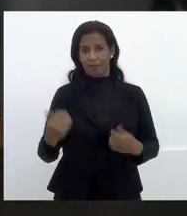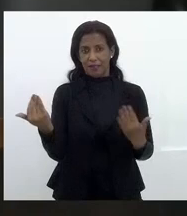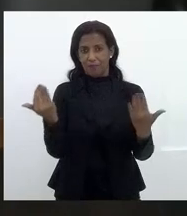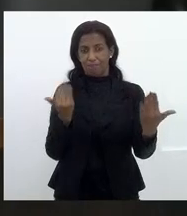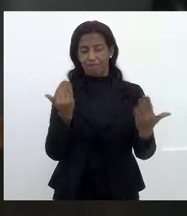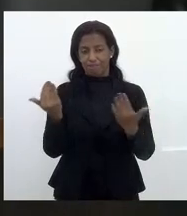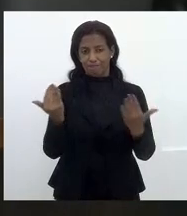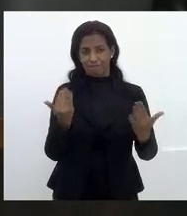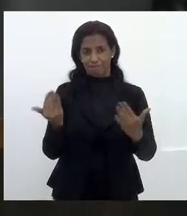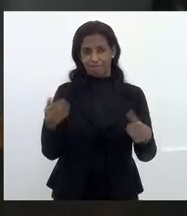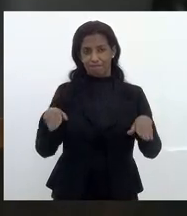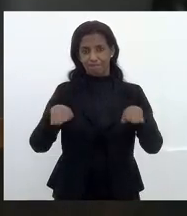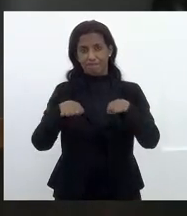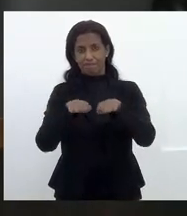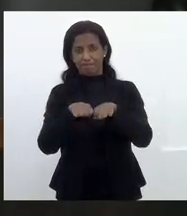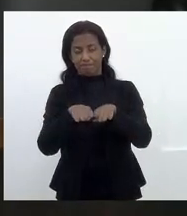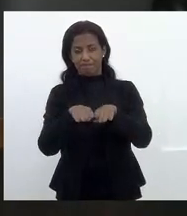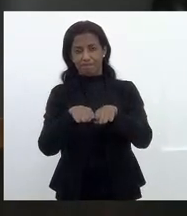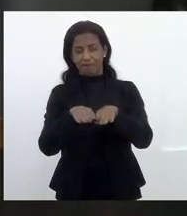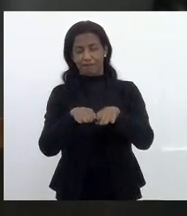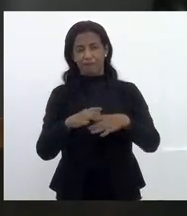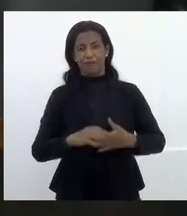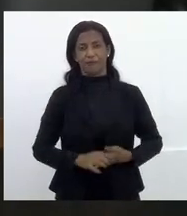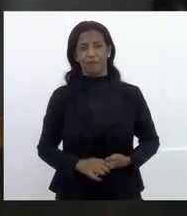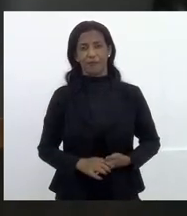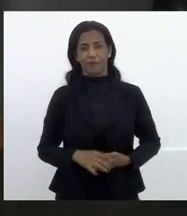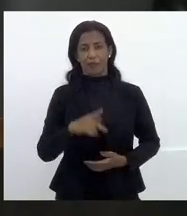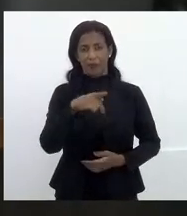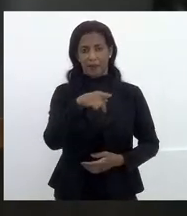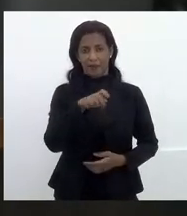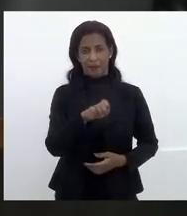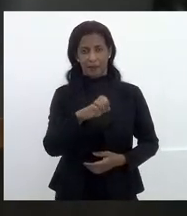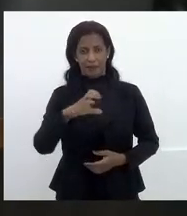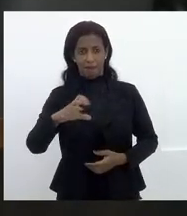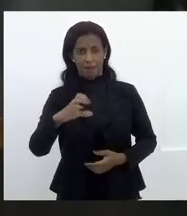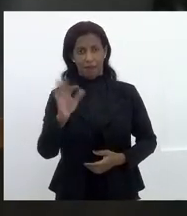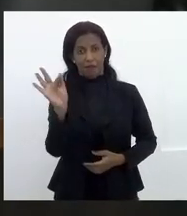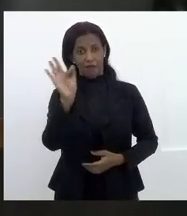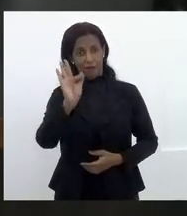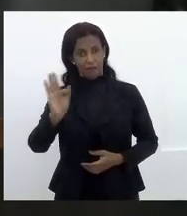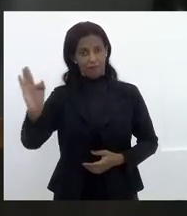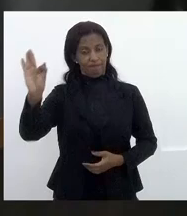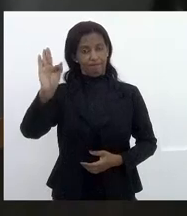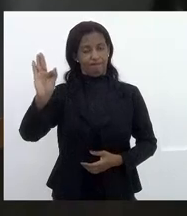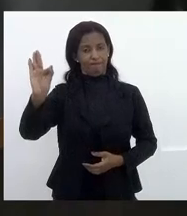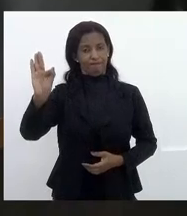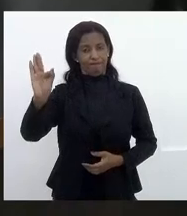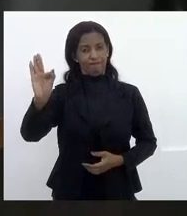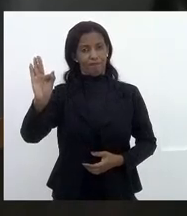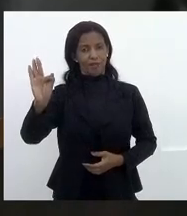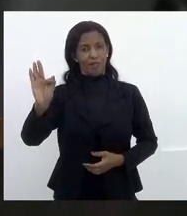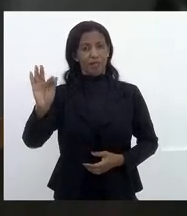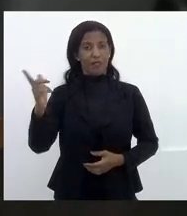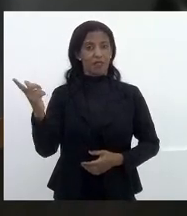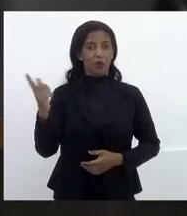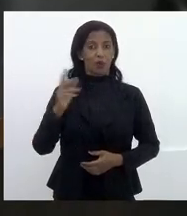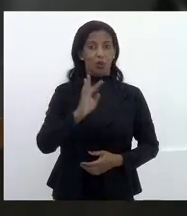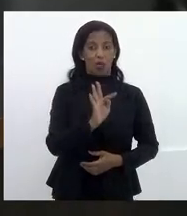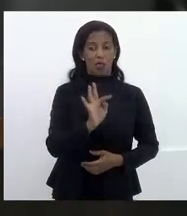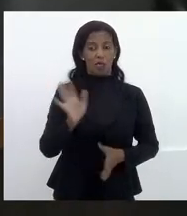similaridade com a Tech Federal são os tempos